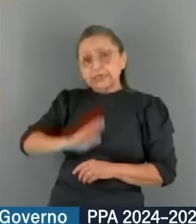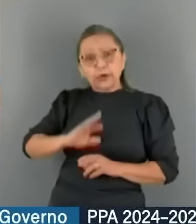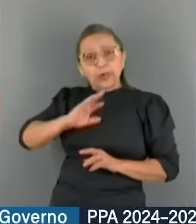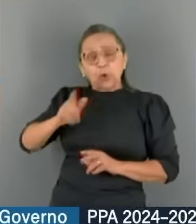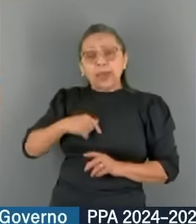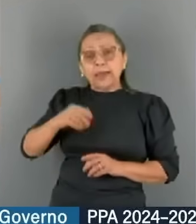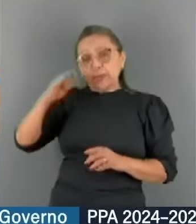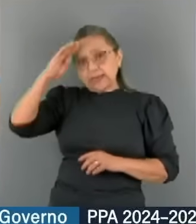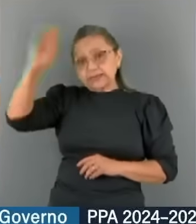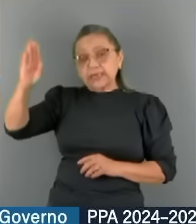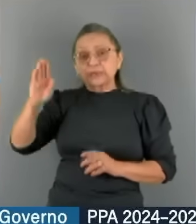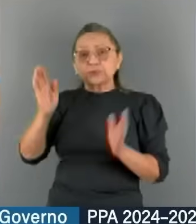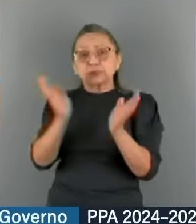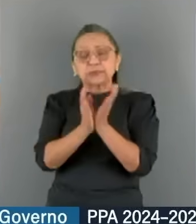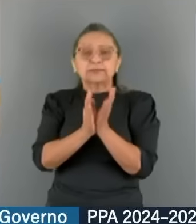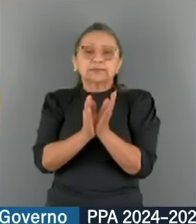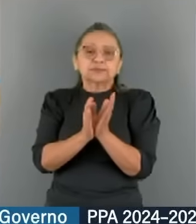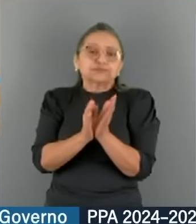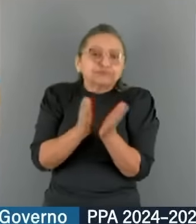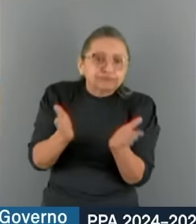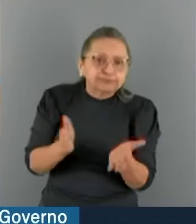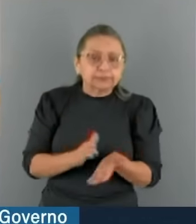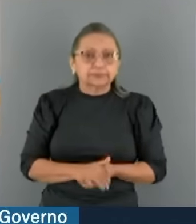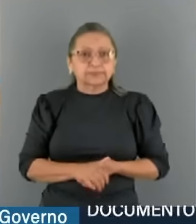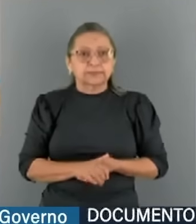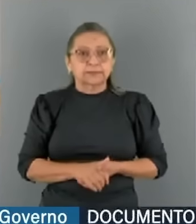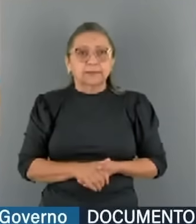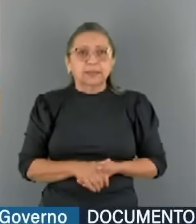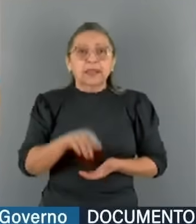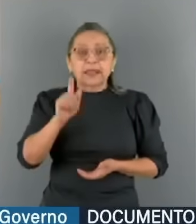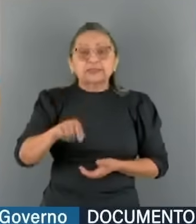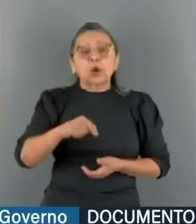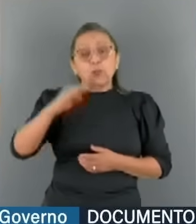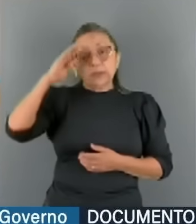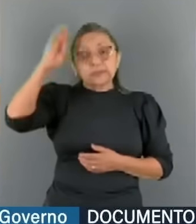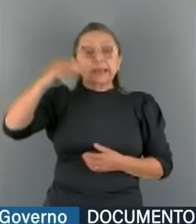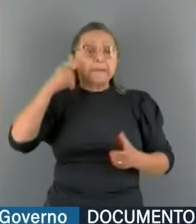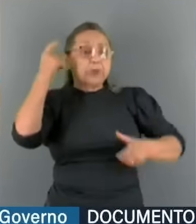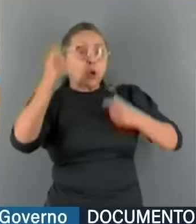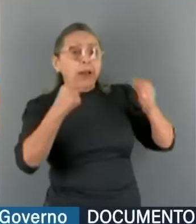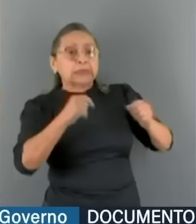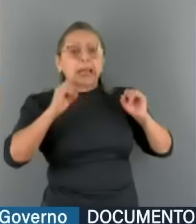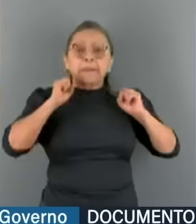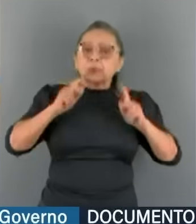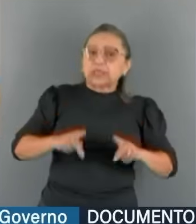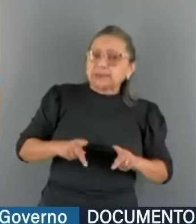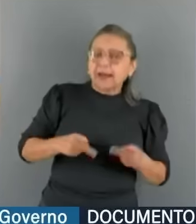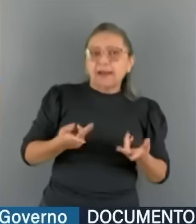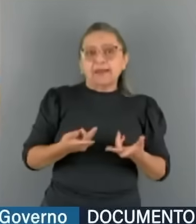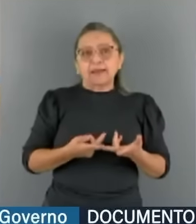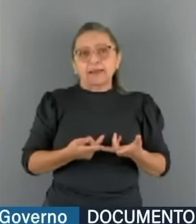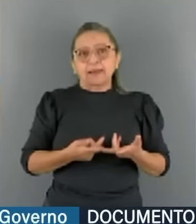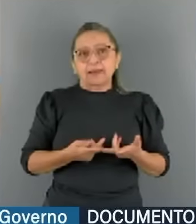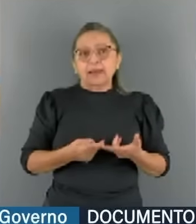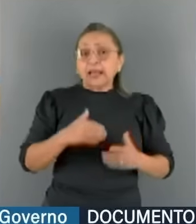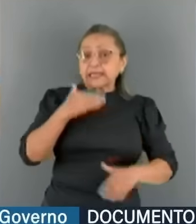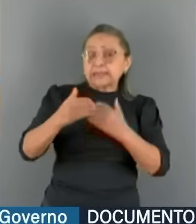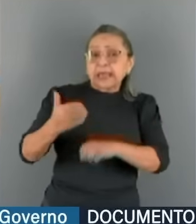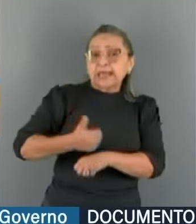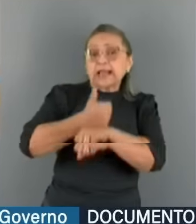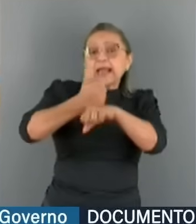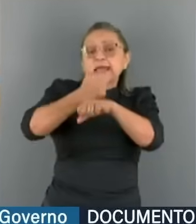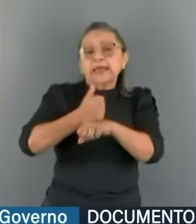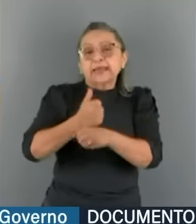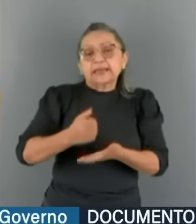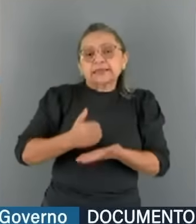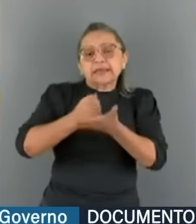o Exército de Caxias. Esse é o Exército que tá preocupado em se aposentar, em crescer na carreira servindo